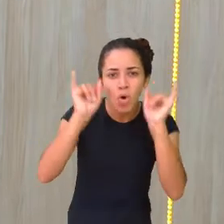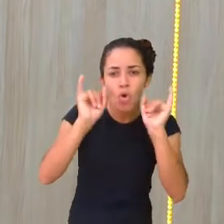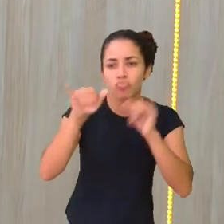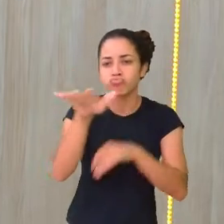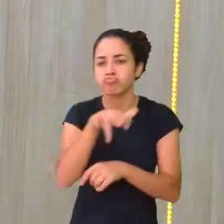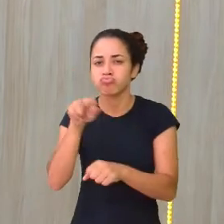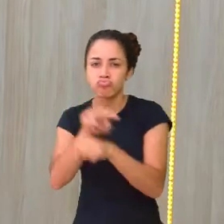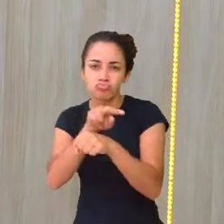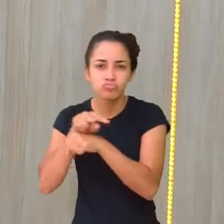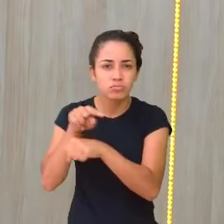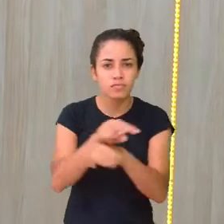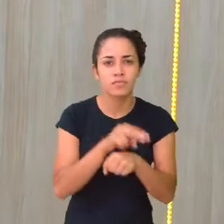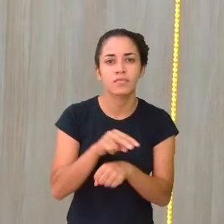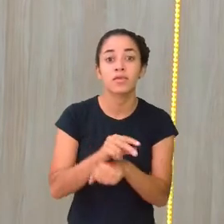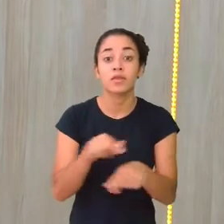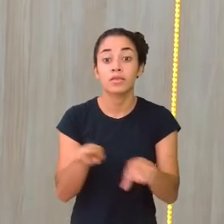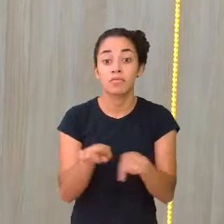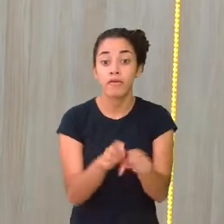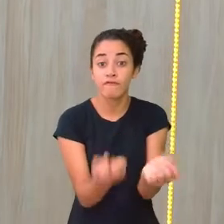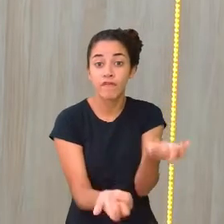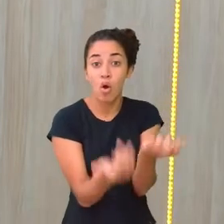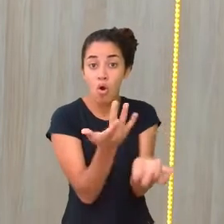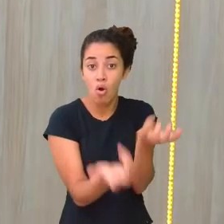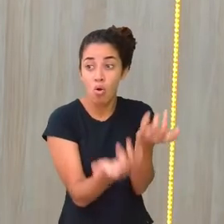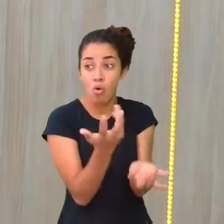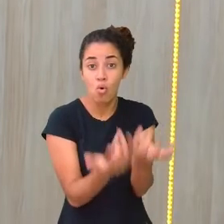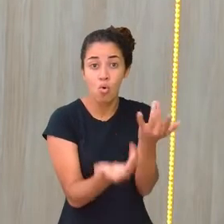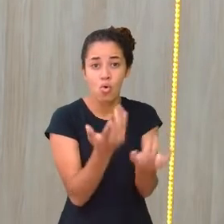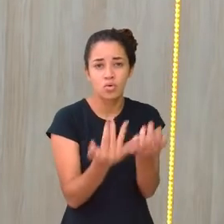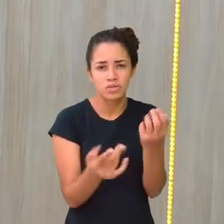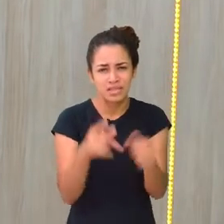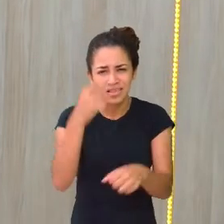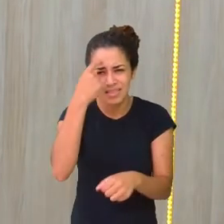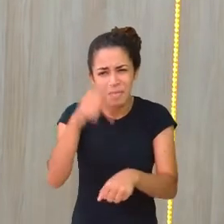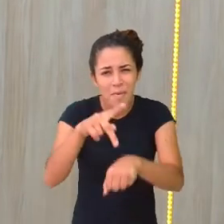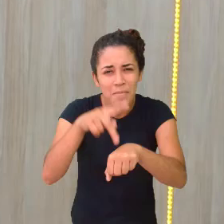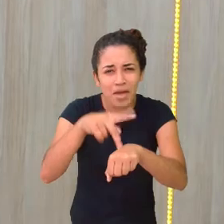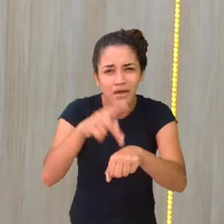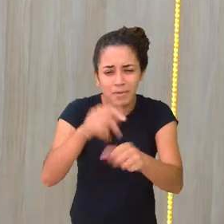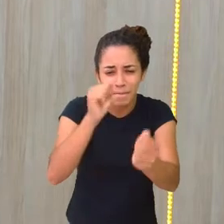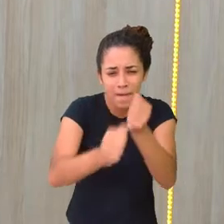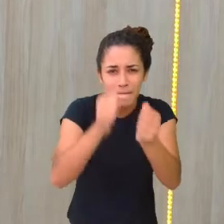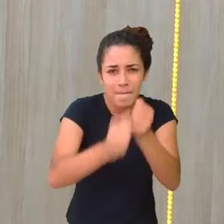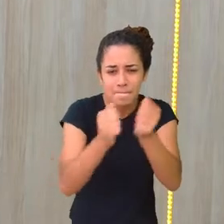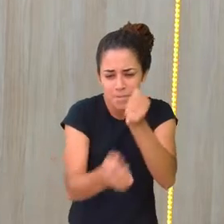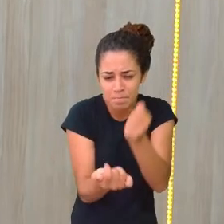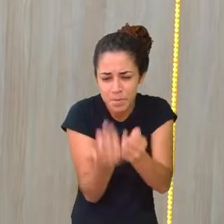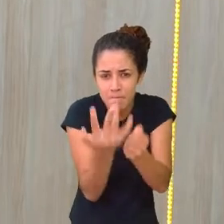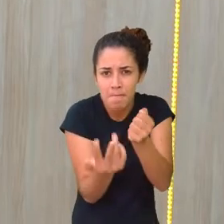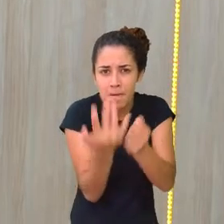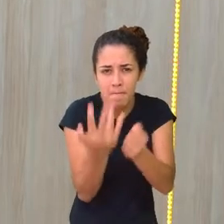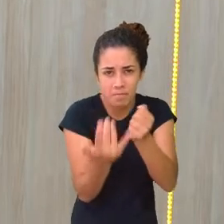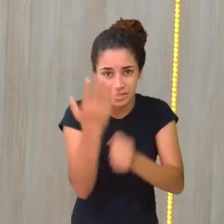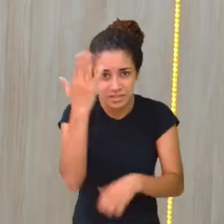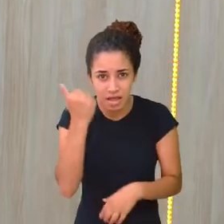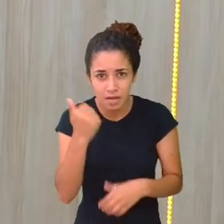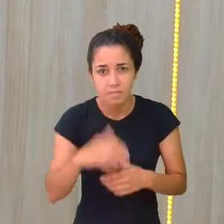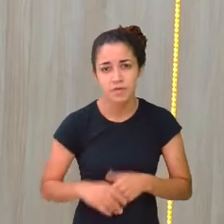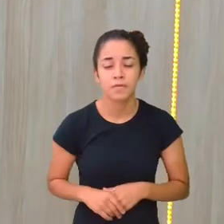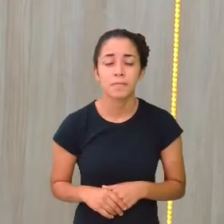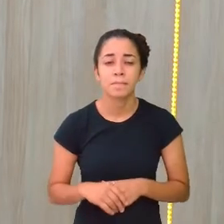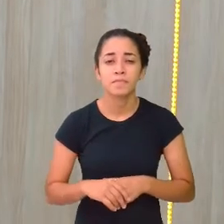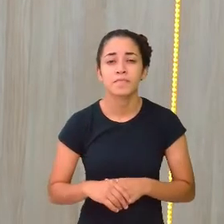fogo, né, o advento do fogo, né, aquela questão das pedras que se encostam e soltam a faísca, né, aquela coisa do